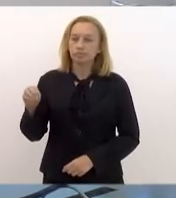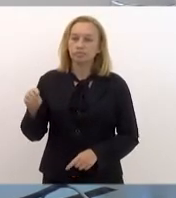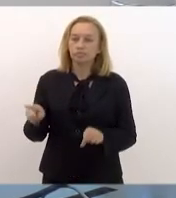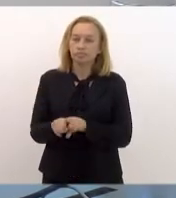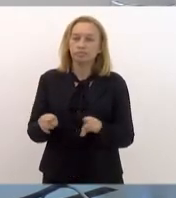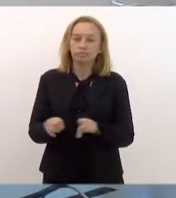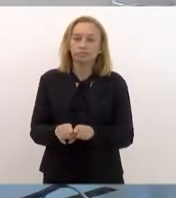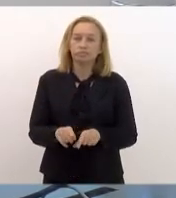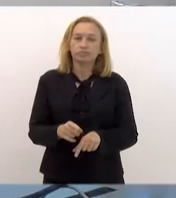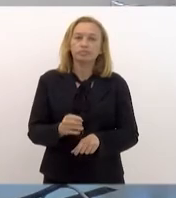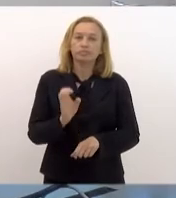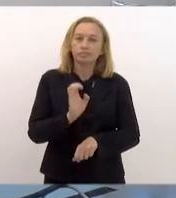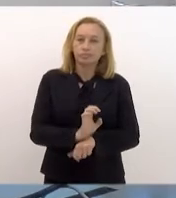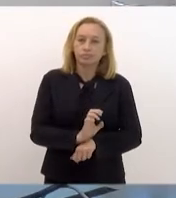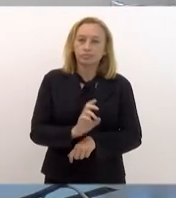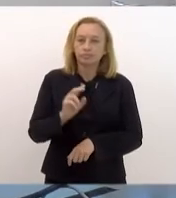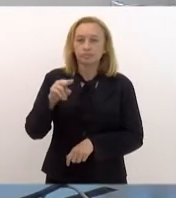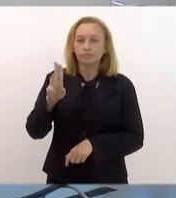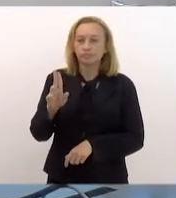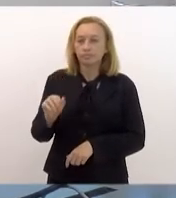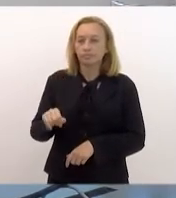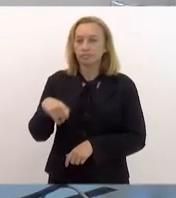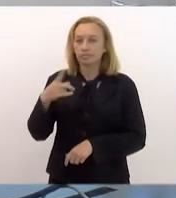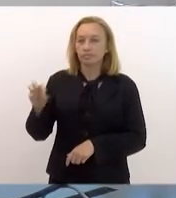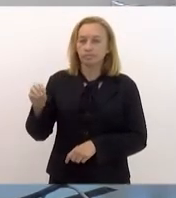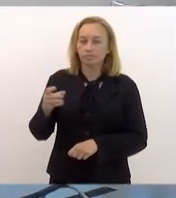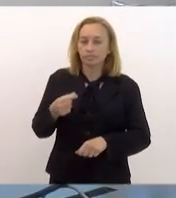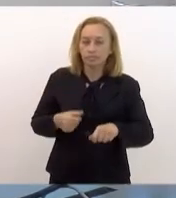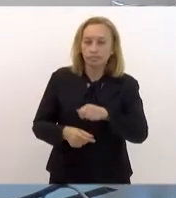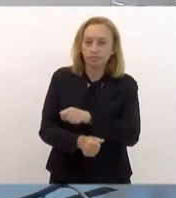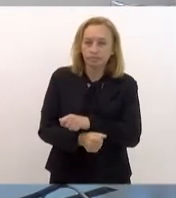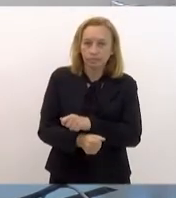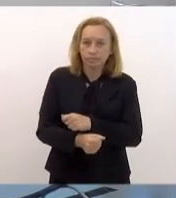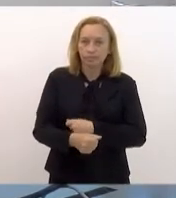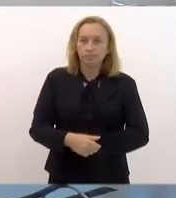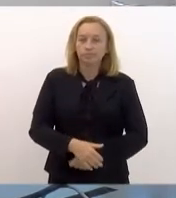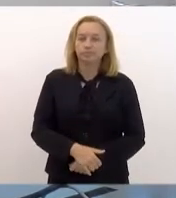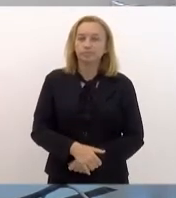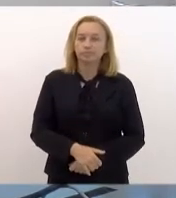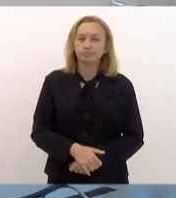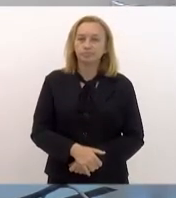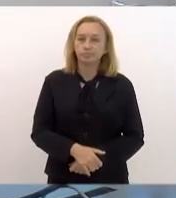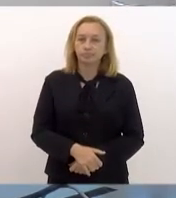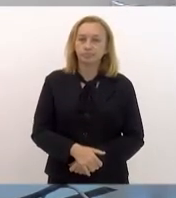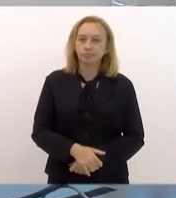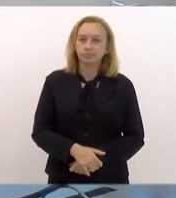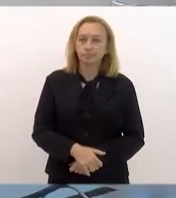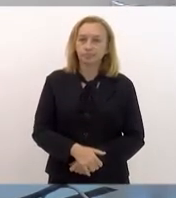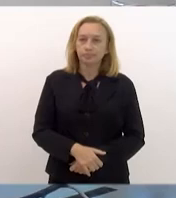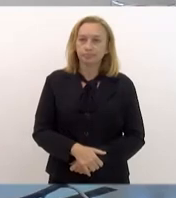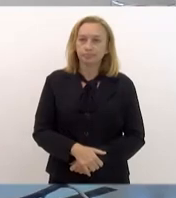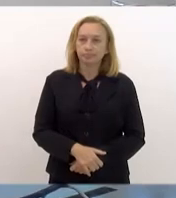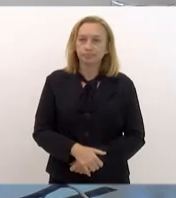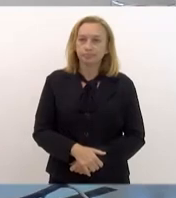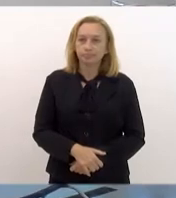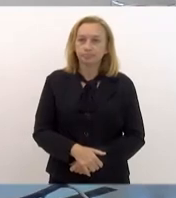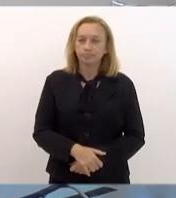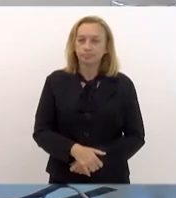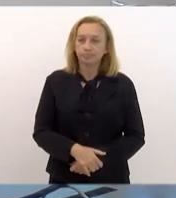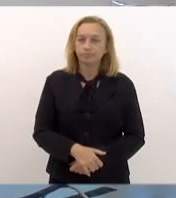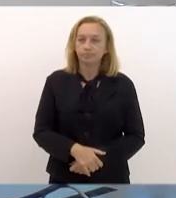a União investir, por questões legais, ela ficou